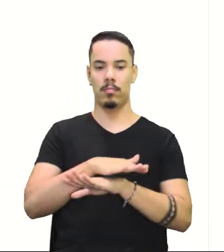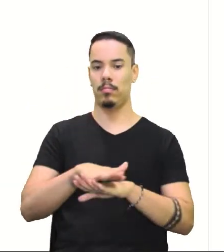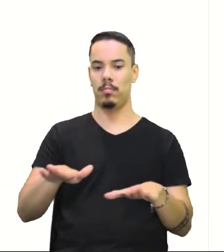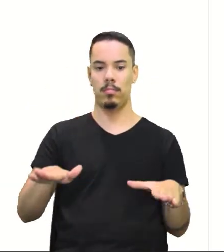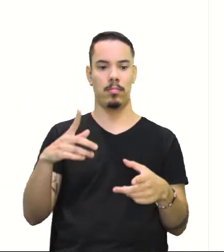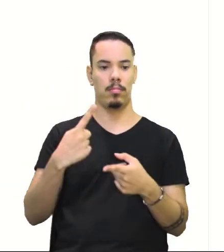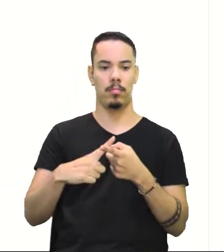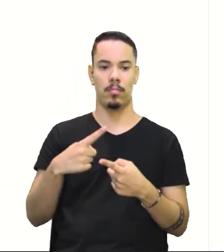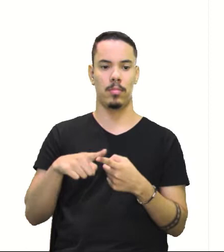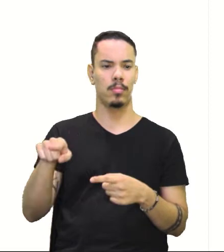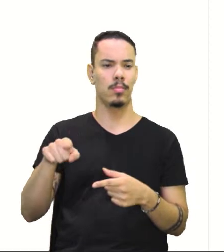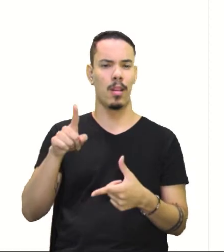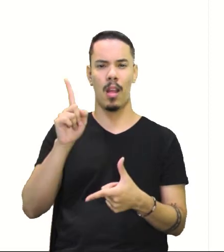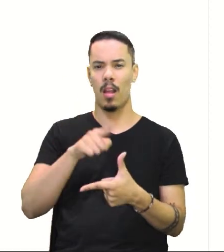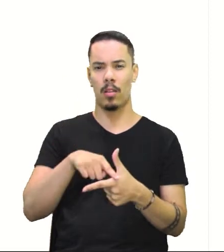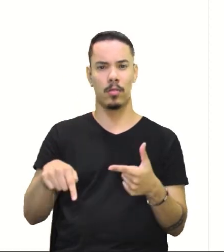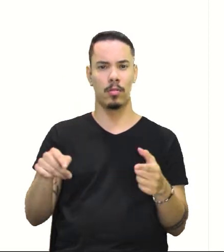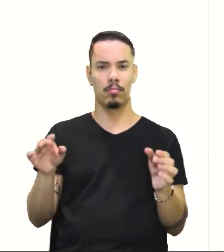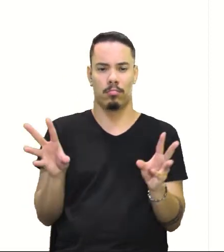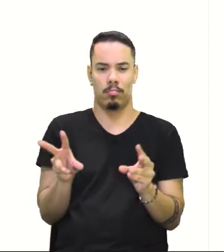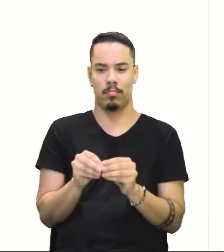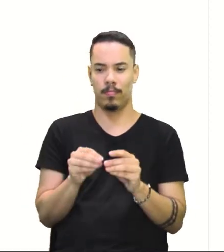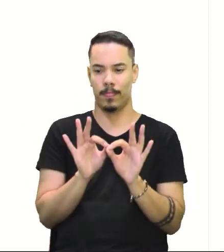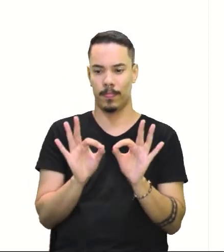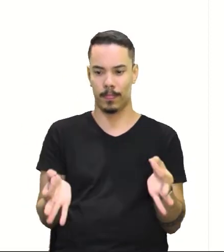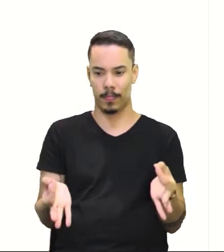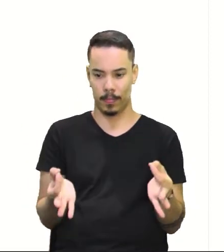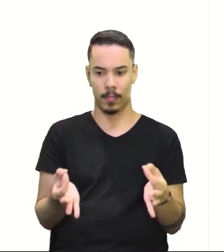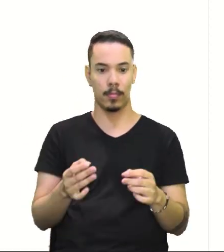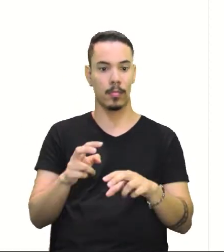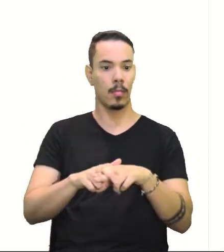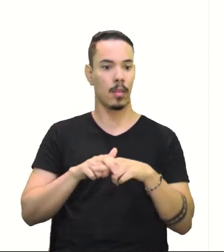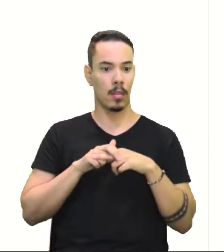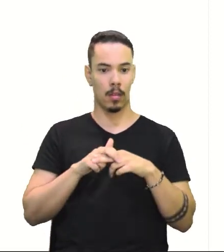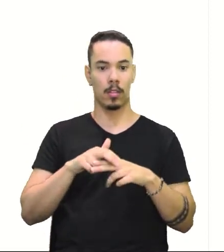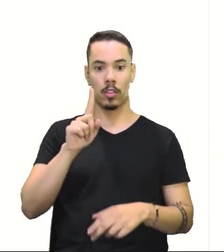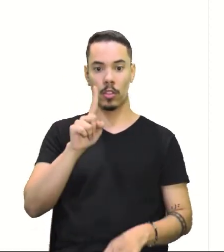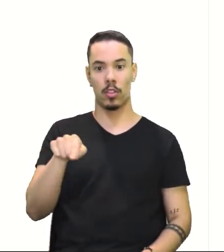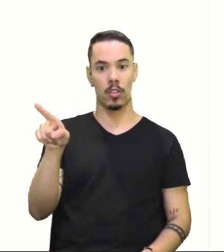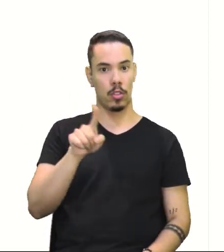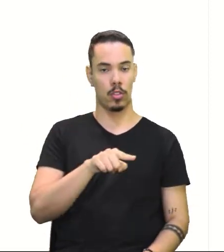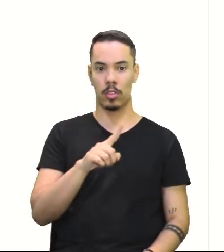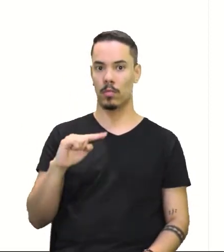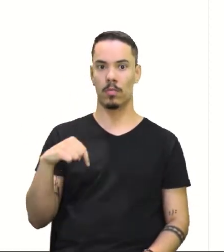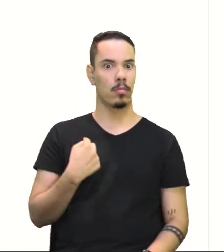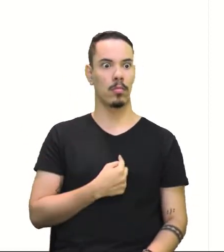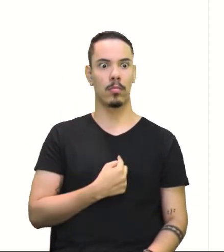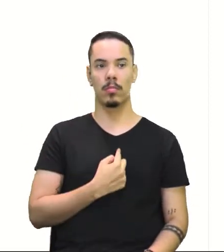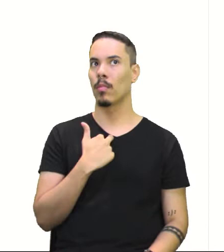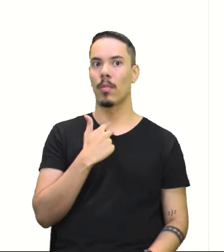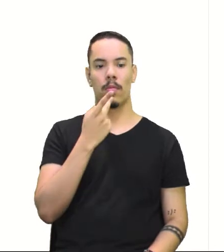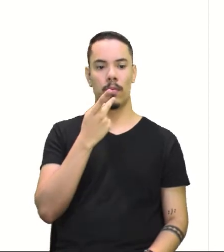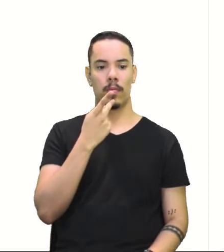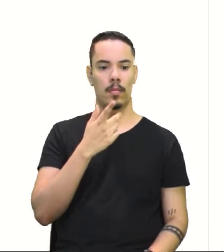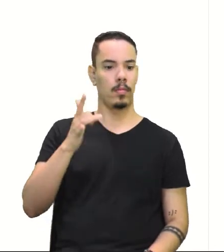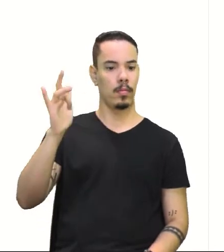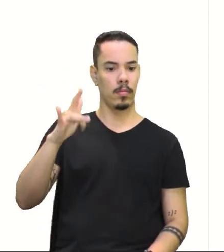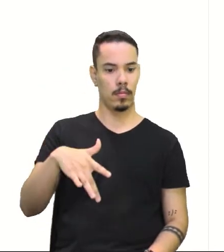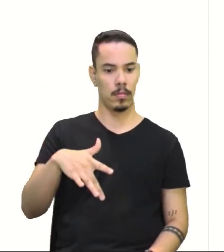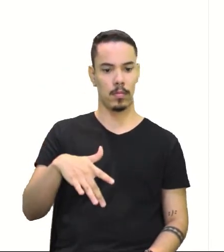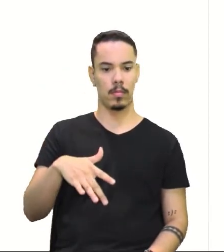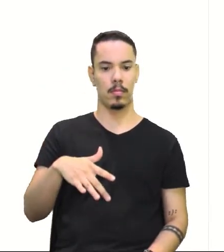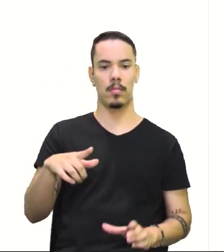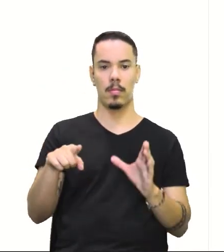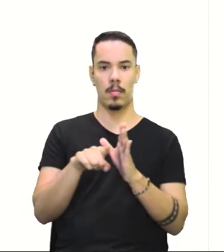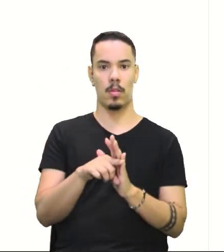uma divisão pequena, né? Então, a gente já corta no meio aqui, já podemos dizer que o nosso resto é menos